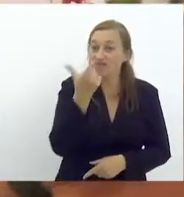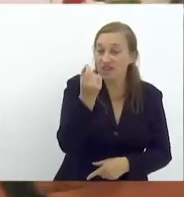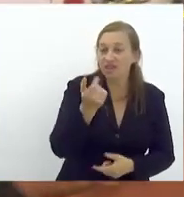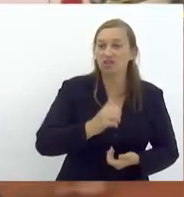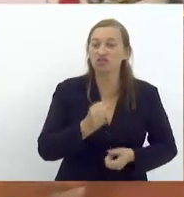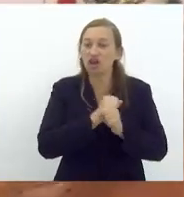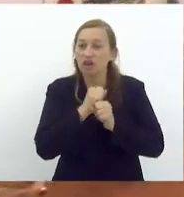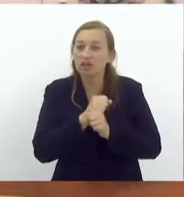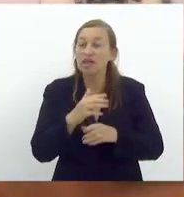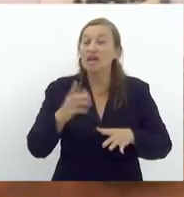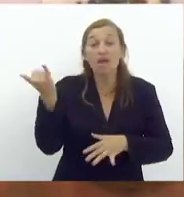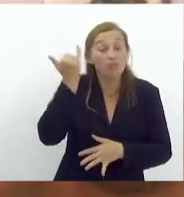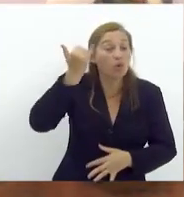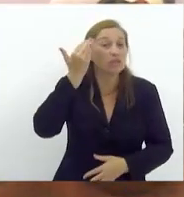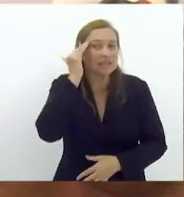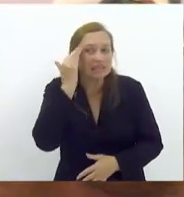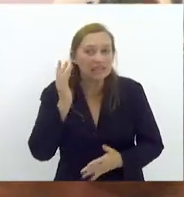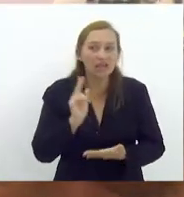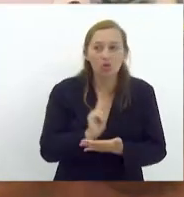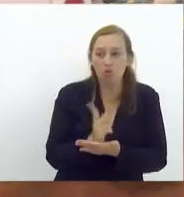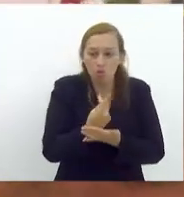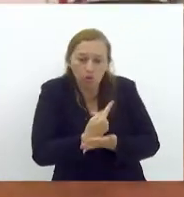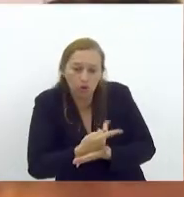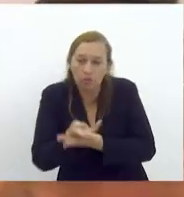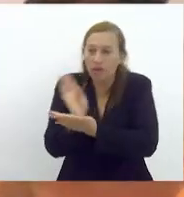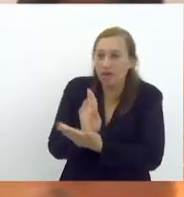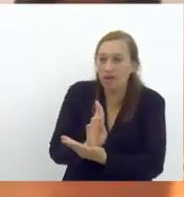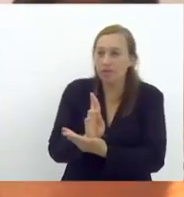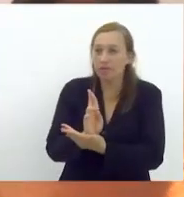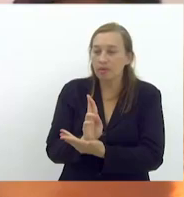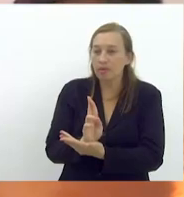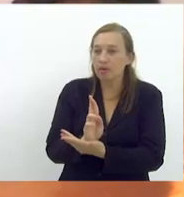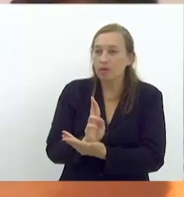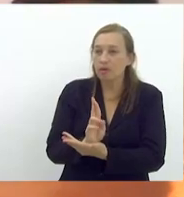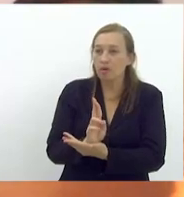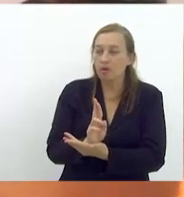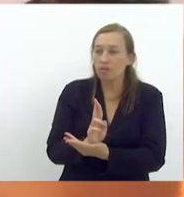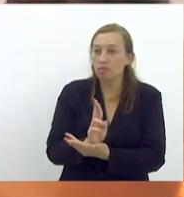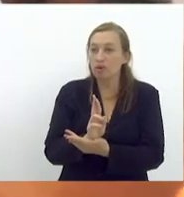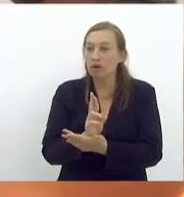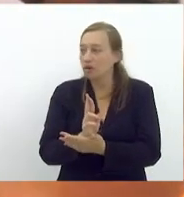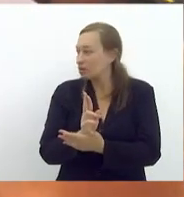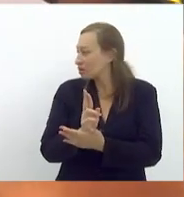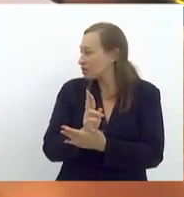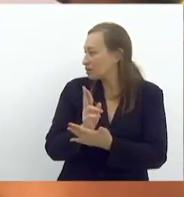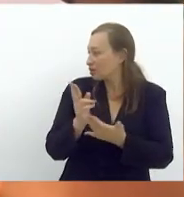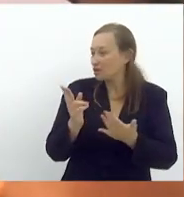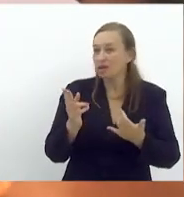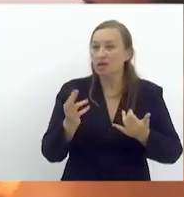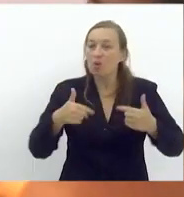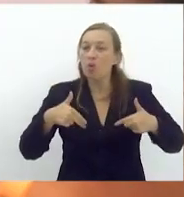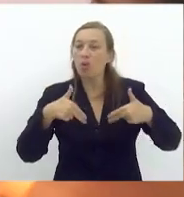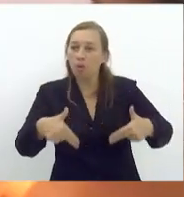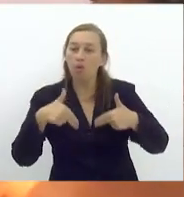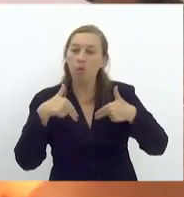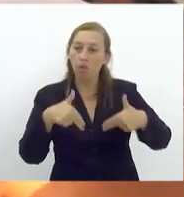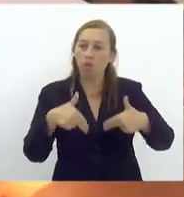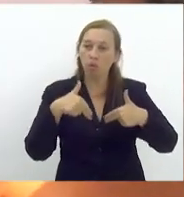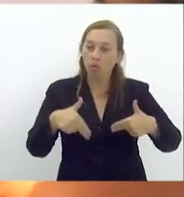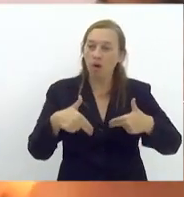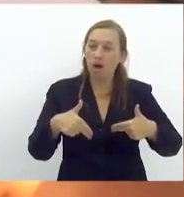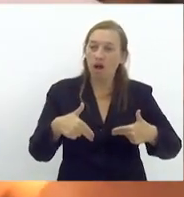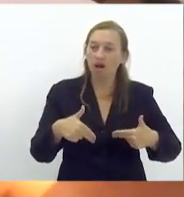muito importante a gente entender o Hip Hop como Emancipador hip hop é a resposta da diáspora ao